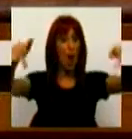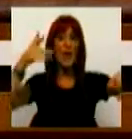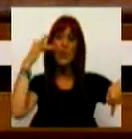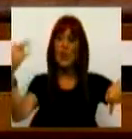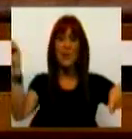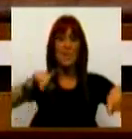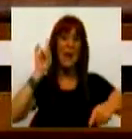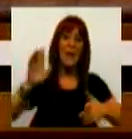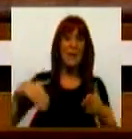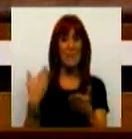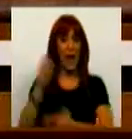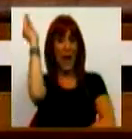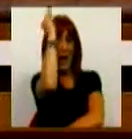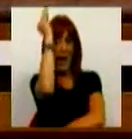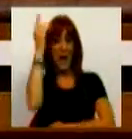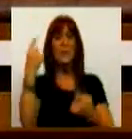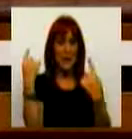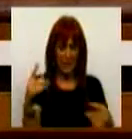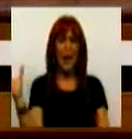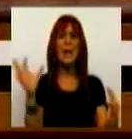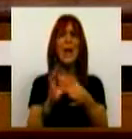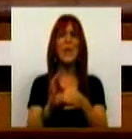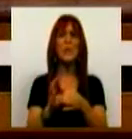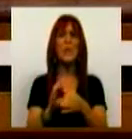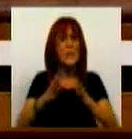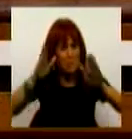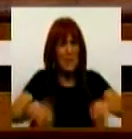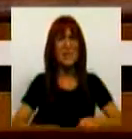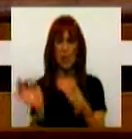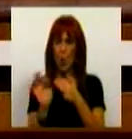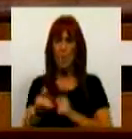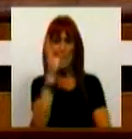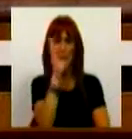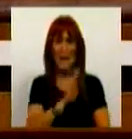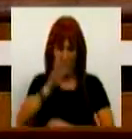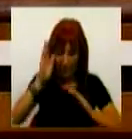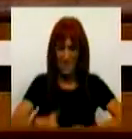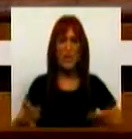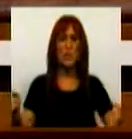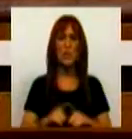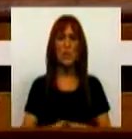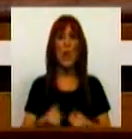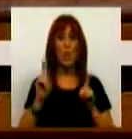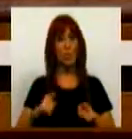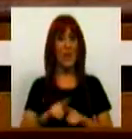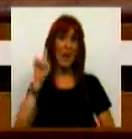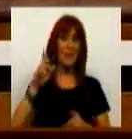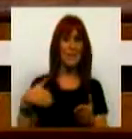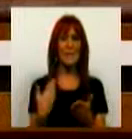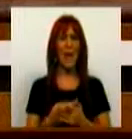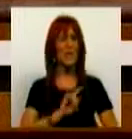A valorização do interior tem de ter uma componente prática, a começar pela valorização